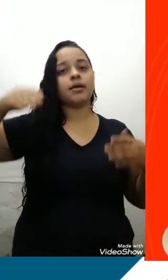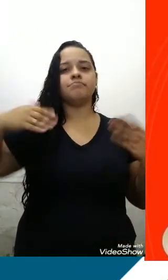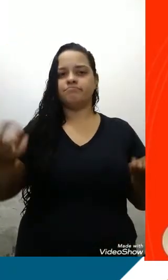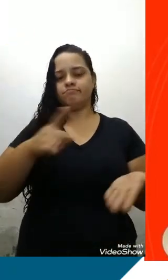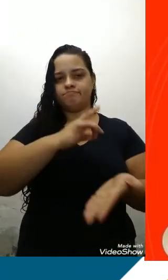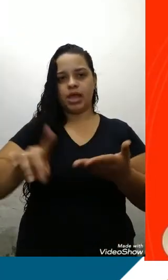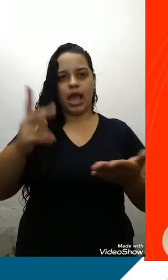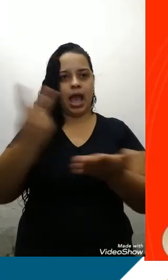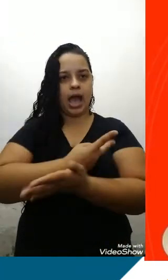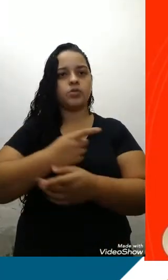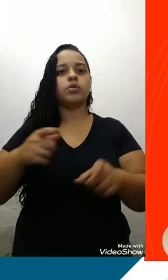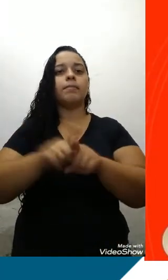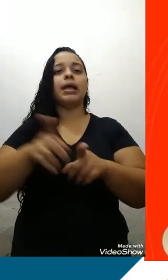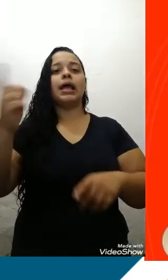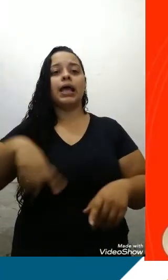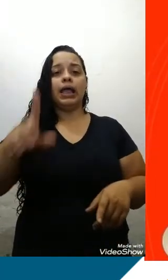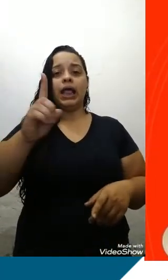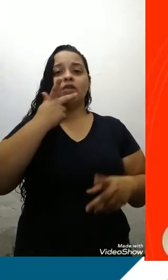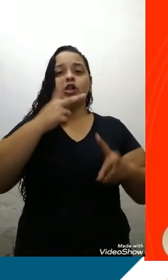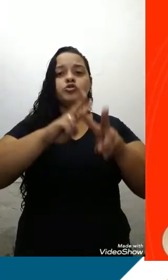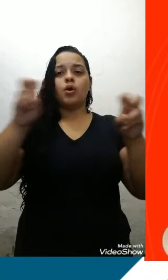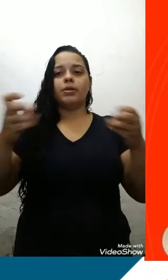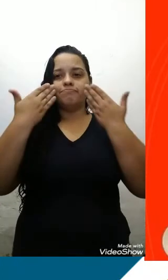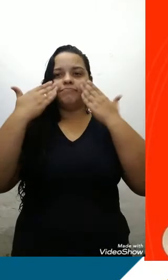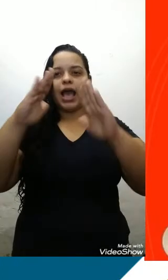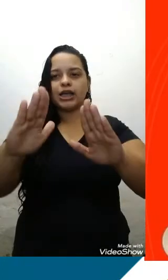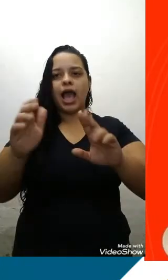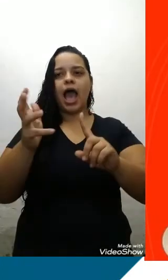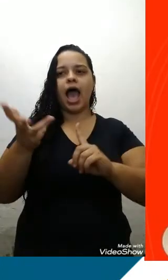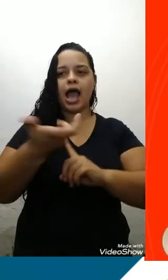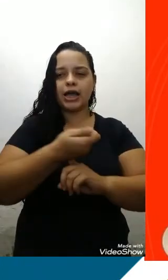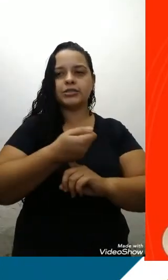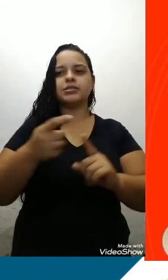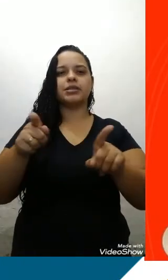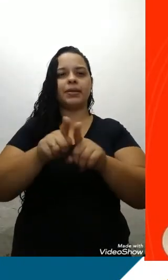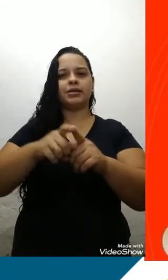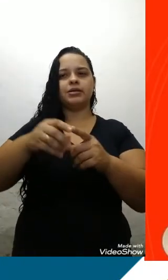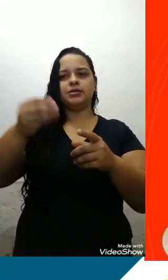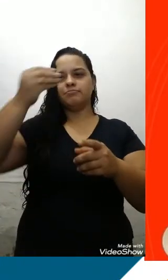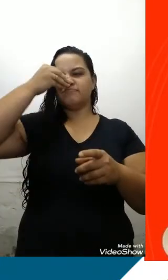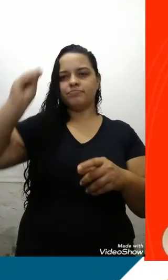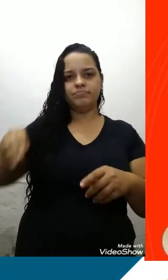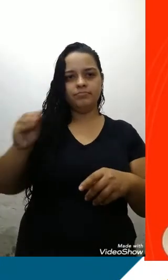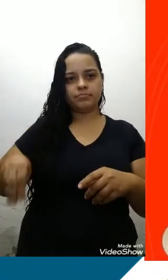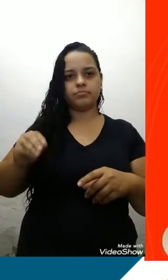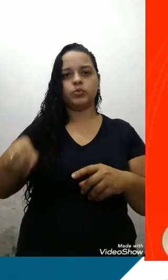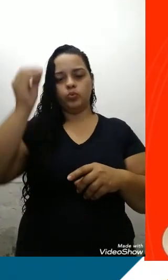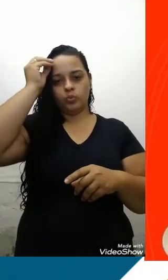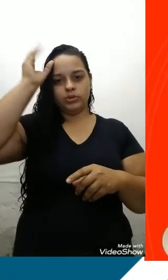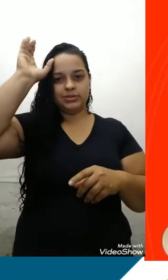de uma declaração de uma nova concepção artística e o desprezo ao conhecimento científico. Ao contrário, né? Vocês estudaram, por